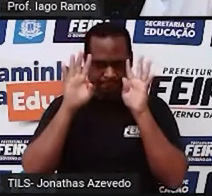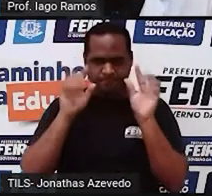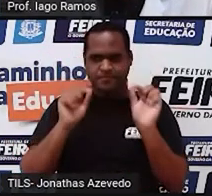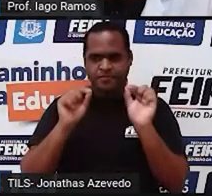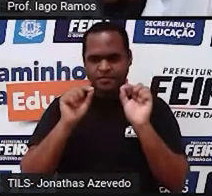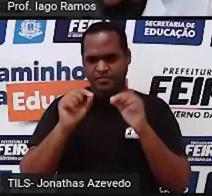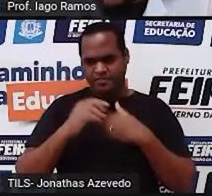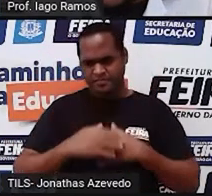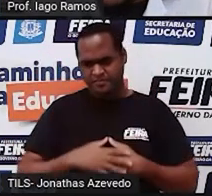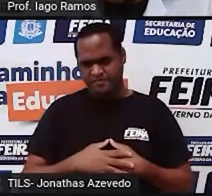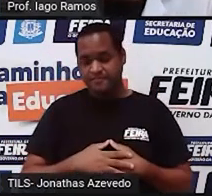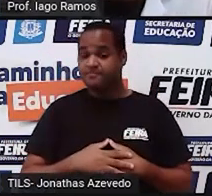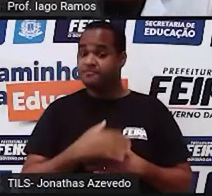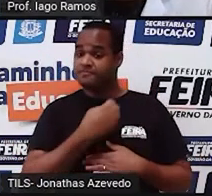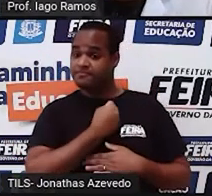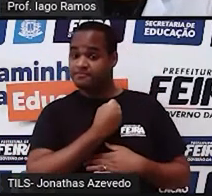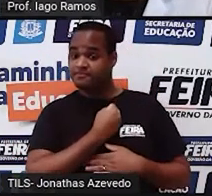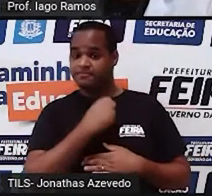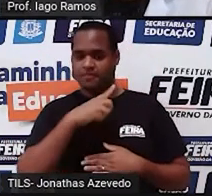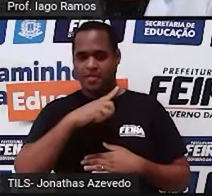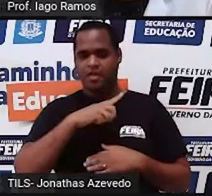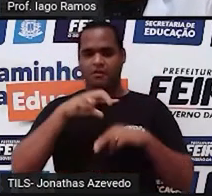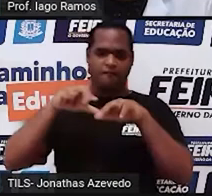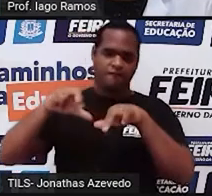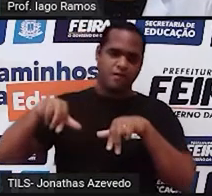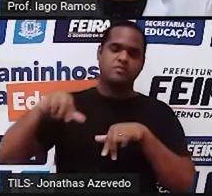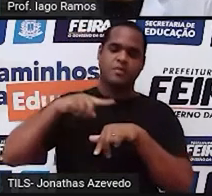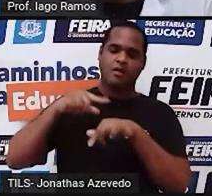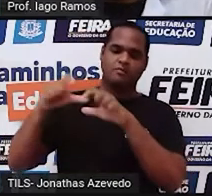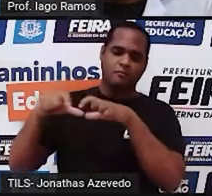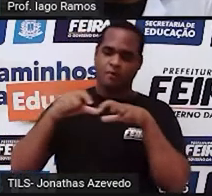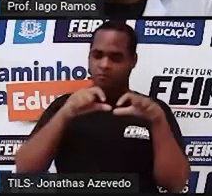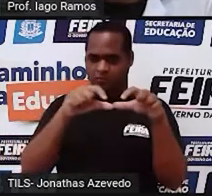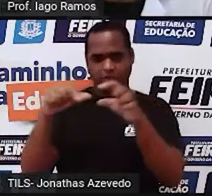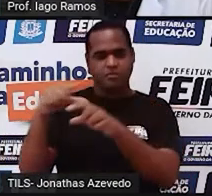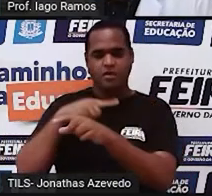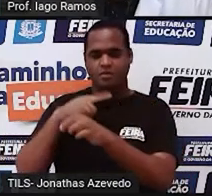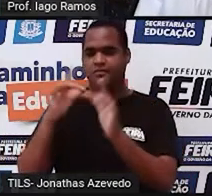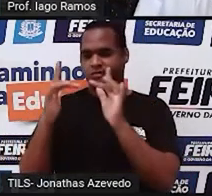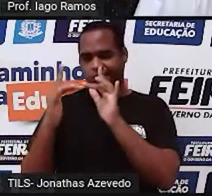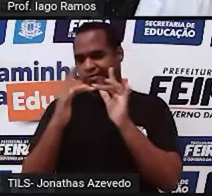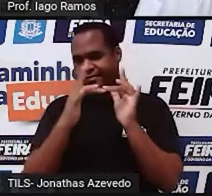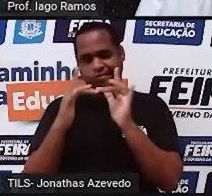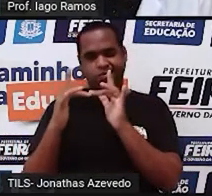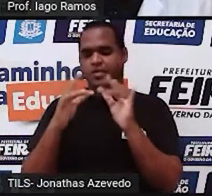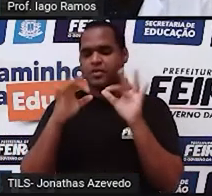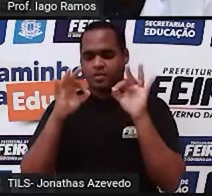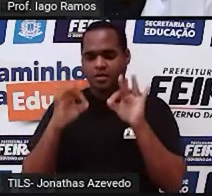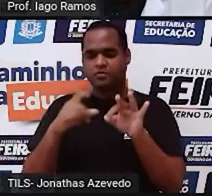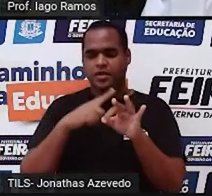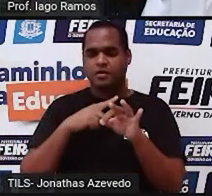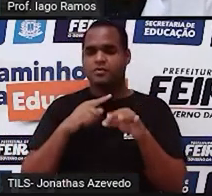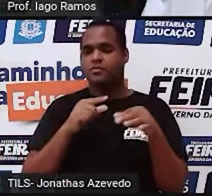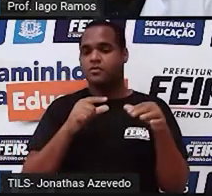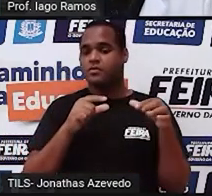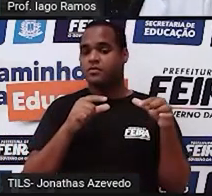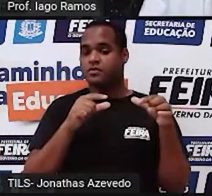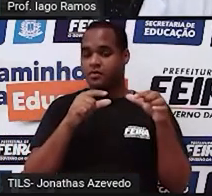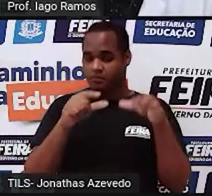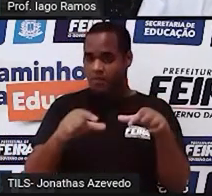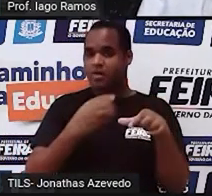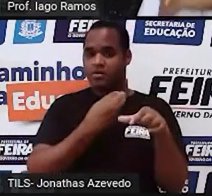e os números estão em toda a parte concorda comigo aonde estivermos